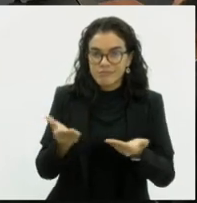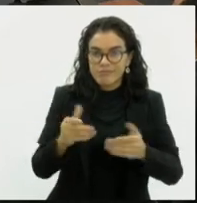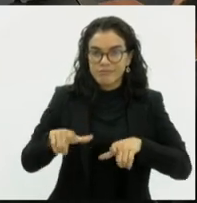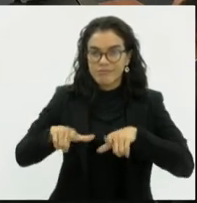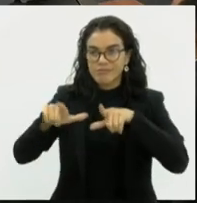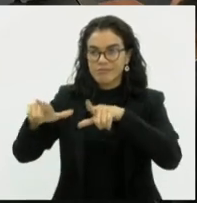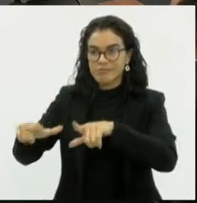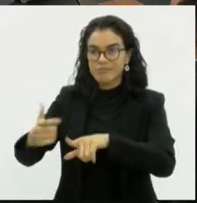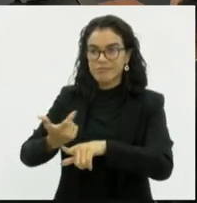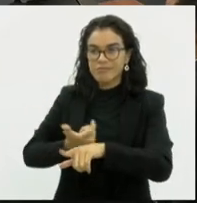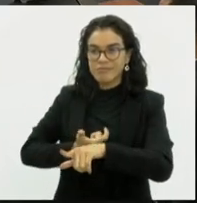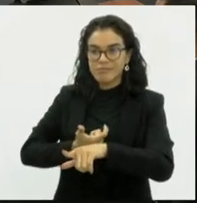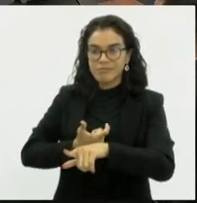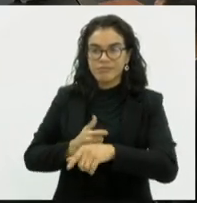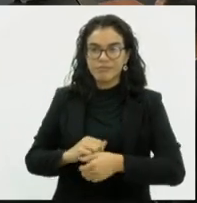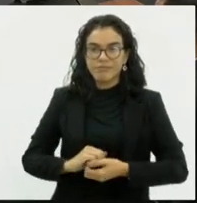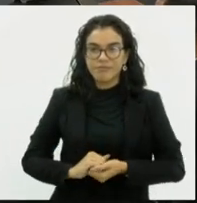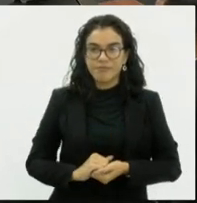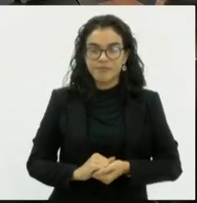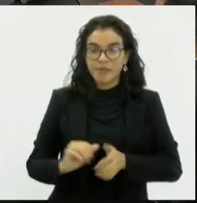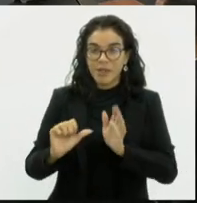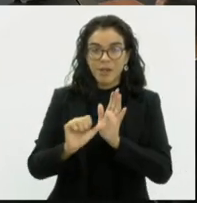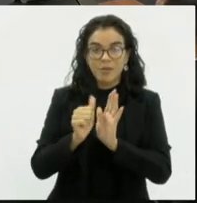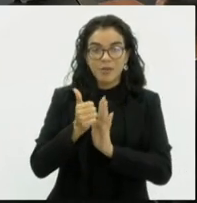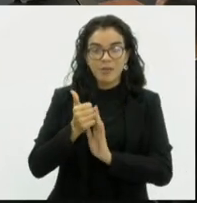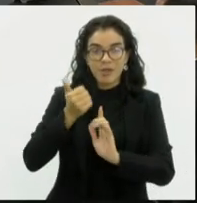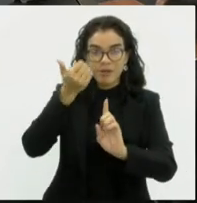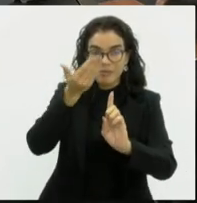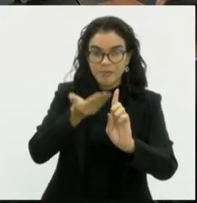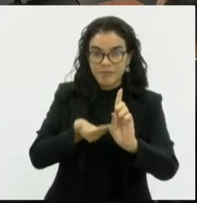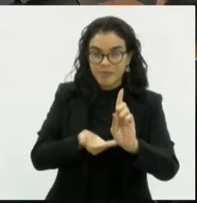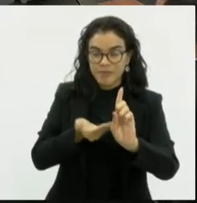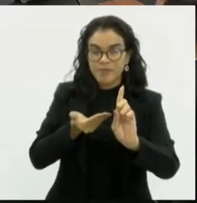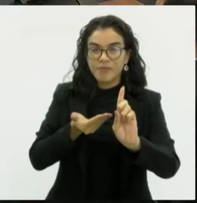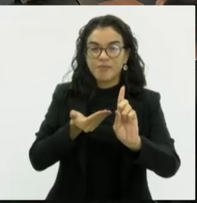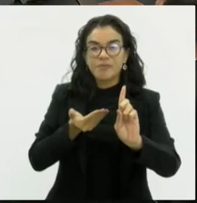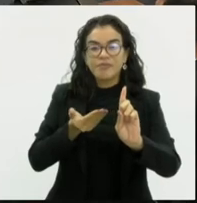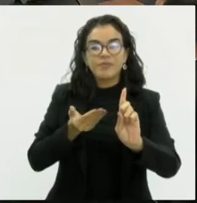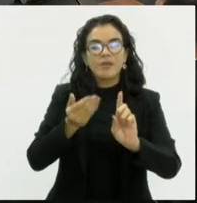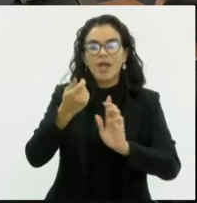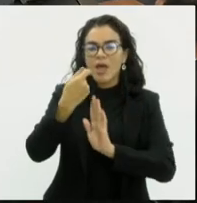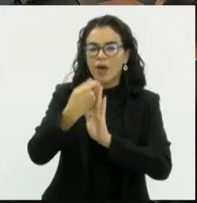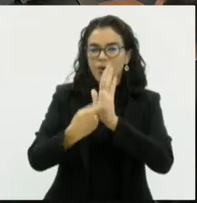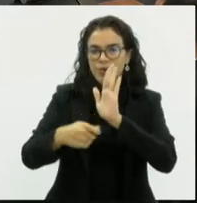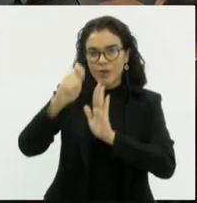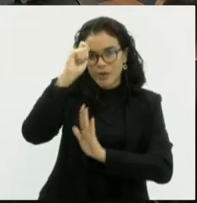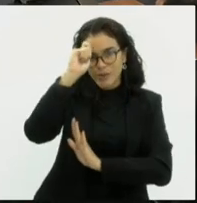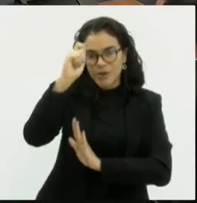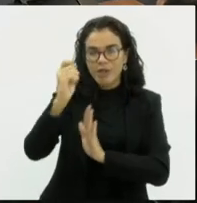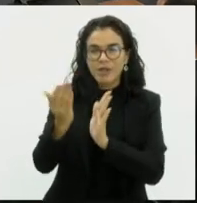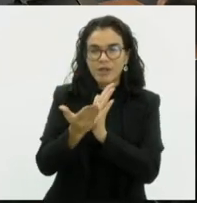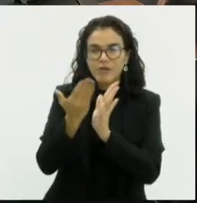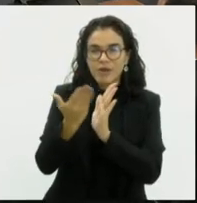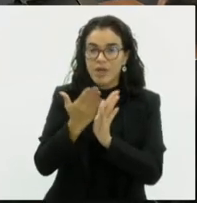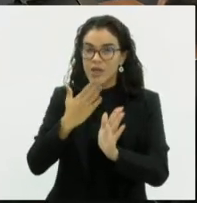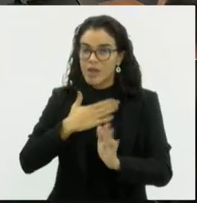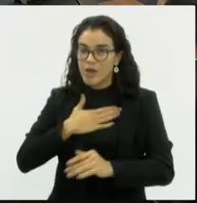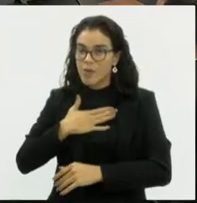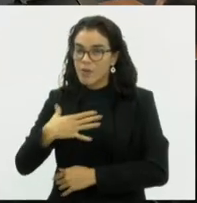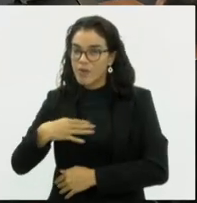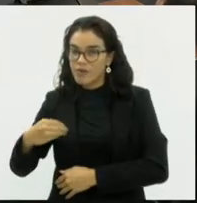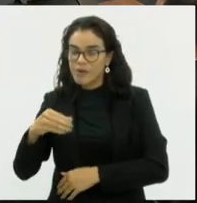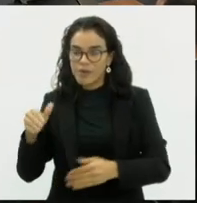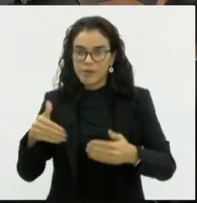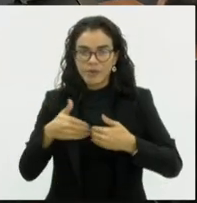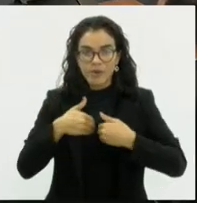honrarias. Nossa primeira homenageada é a autora do livro Eu, Meu Filho e o